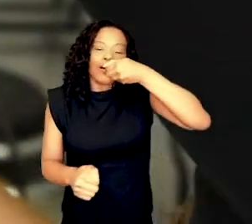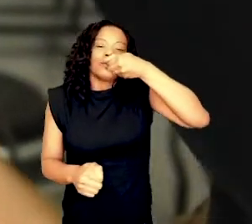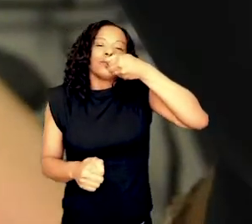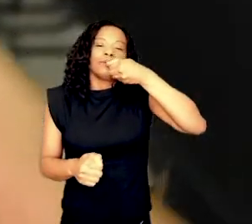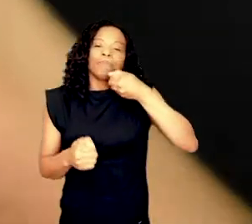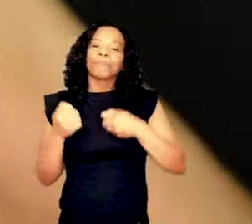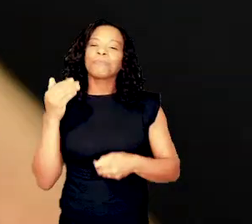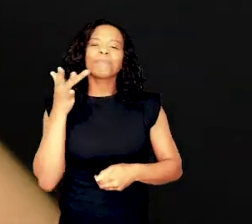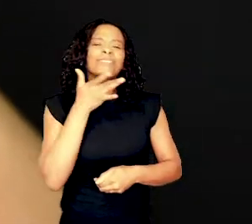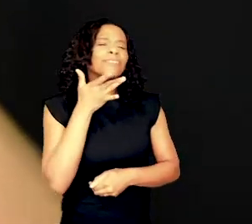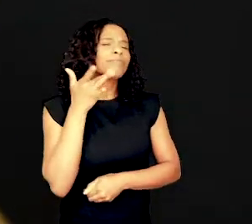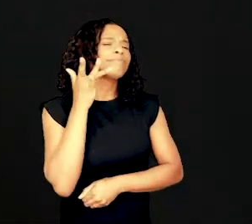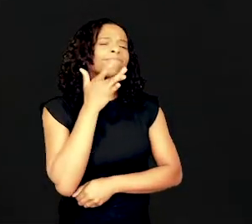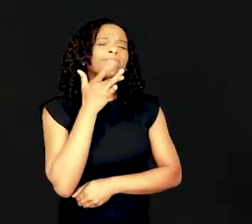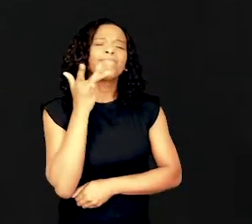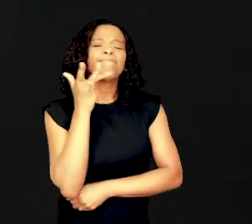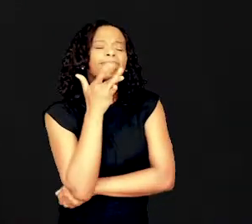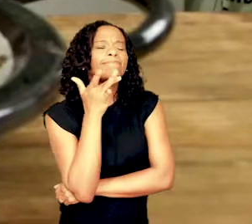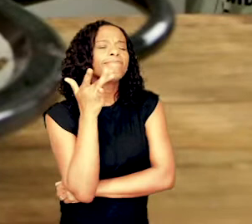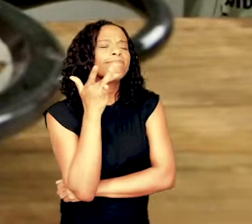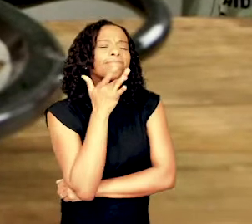Ai, ai, ai, ai, ai.